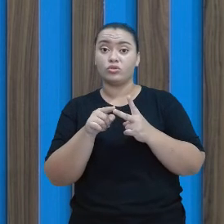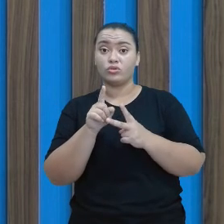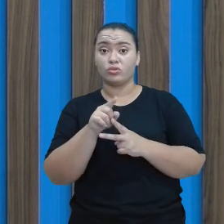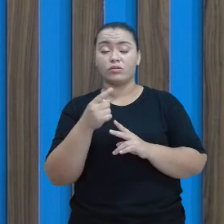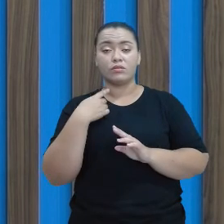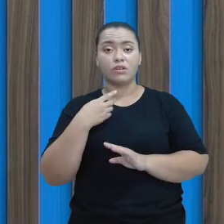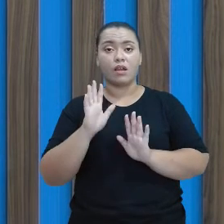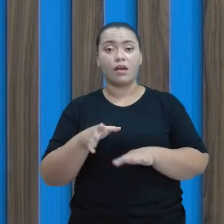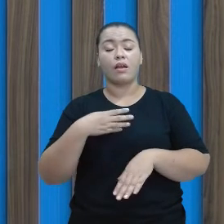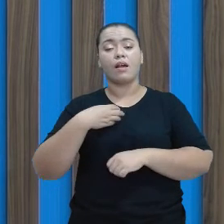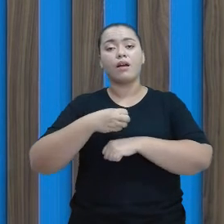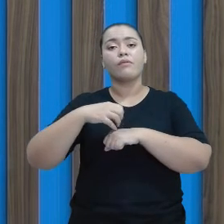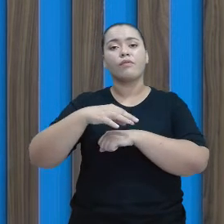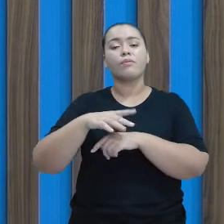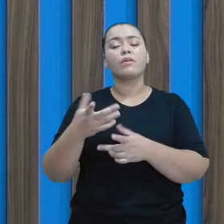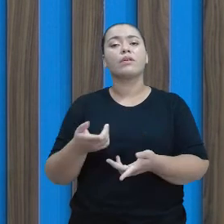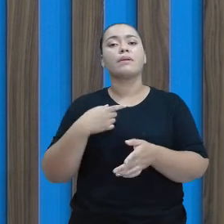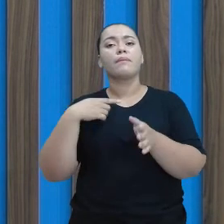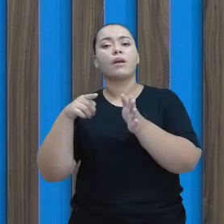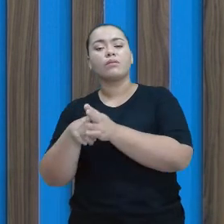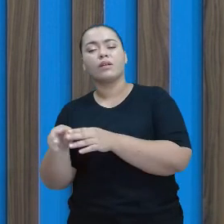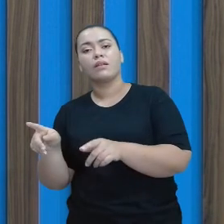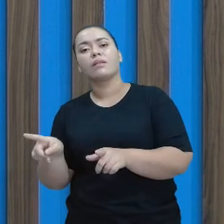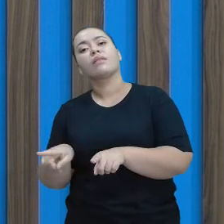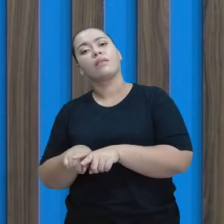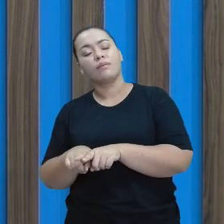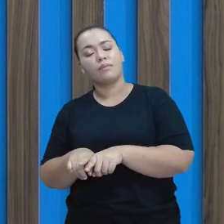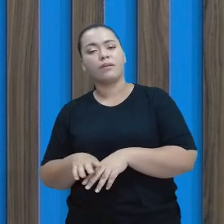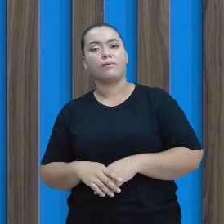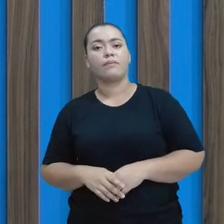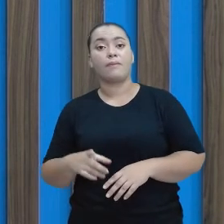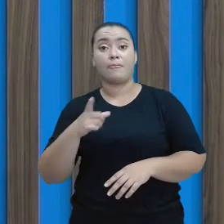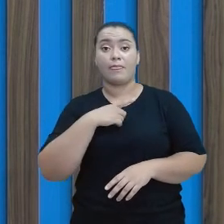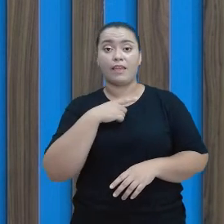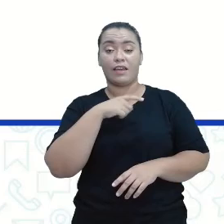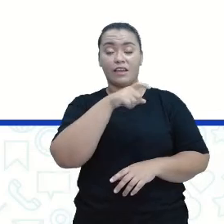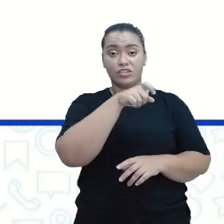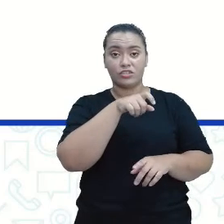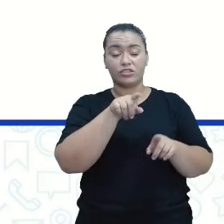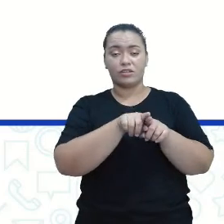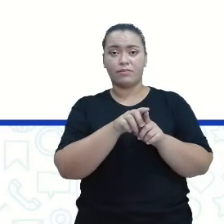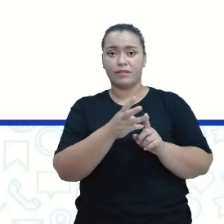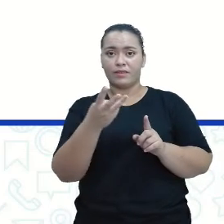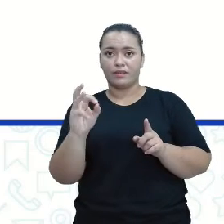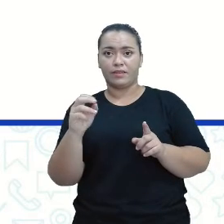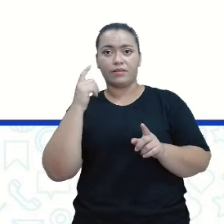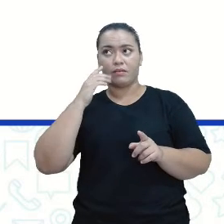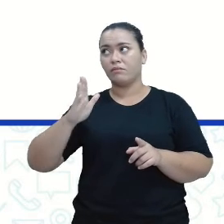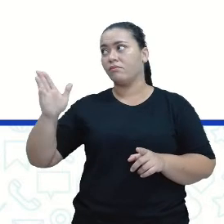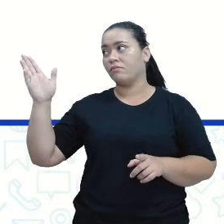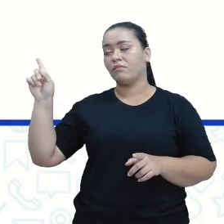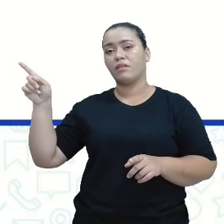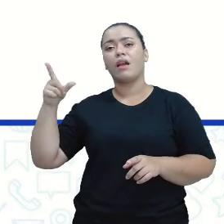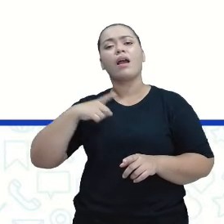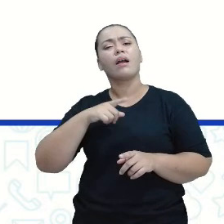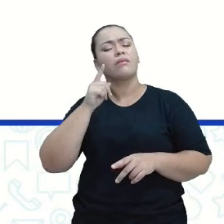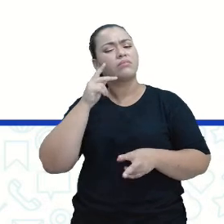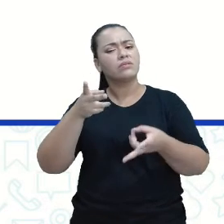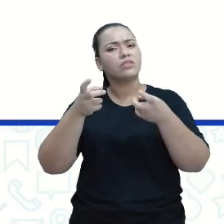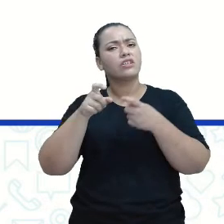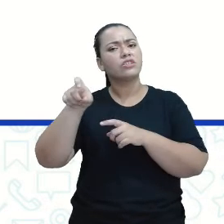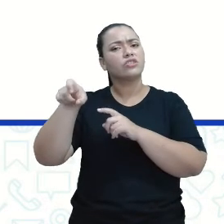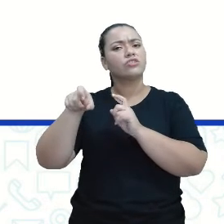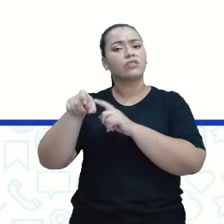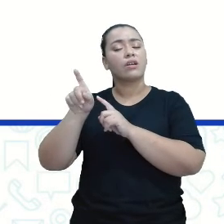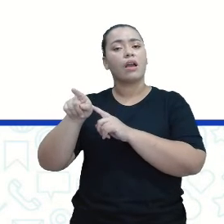foi informado e o que está sendo perguntado, tá? Então, eu tenho ali o x e o 30, certo? Você verificou que o x